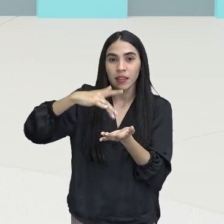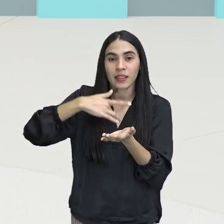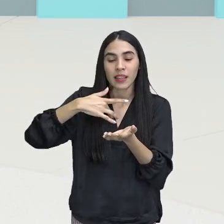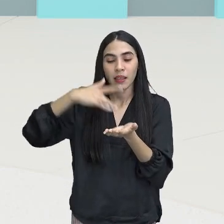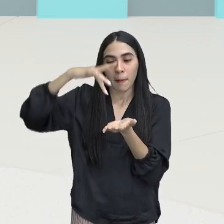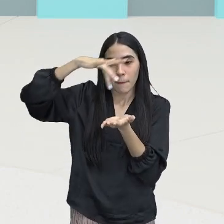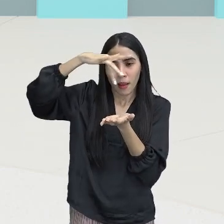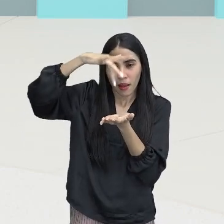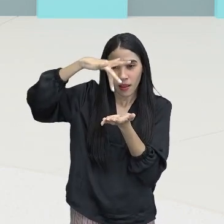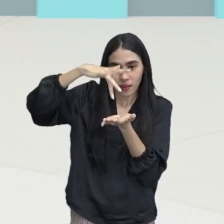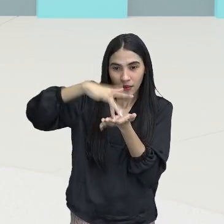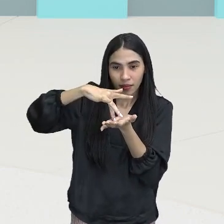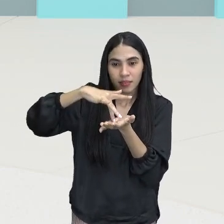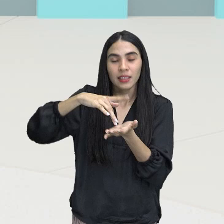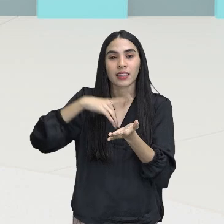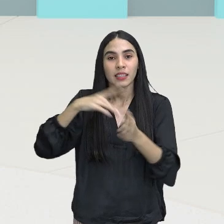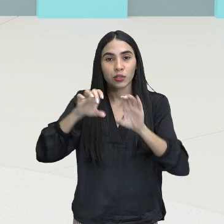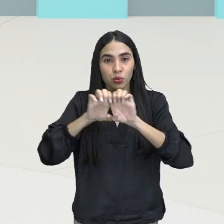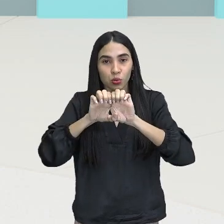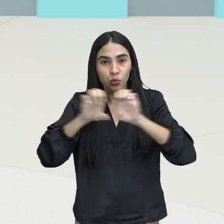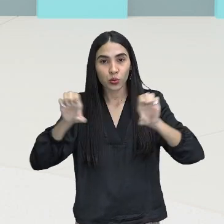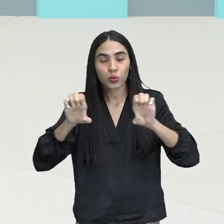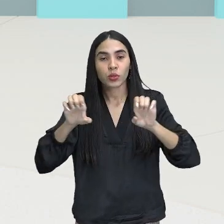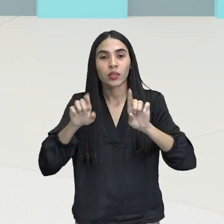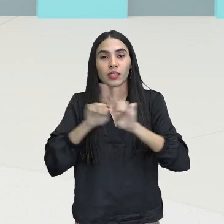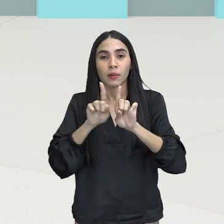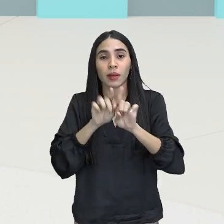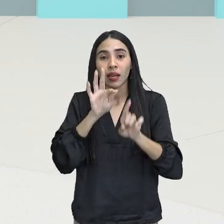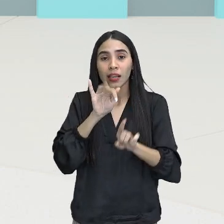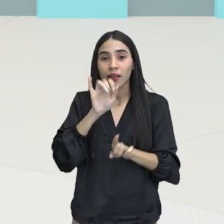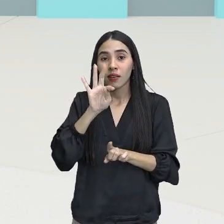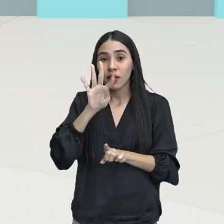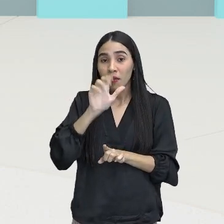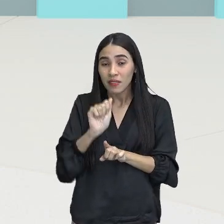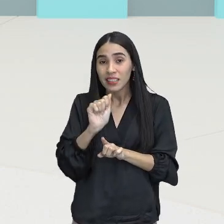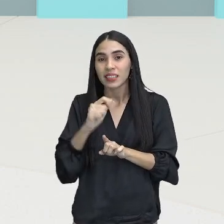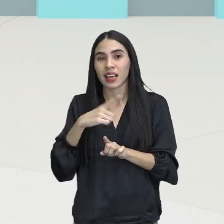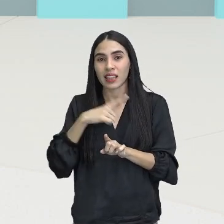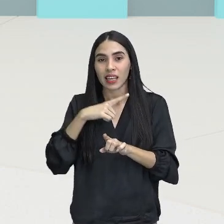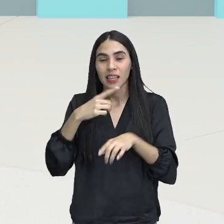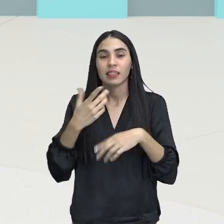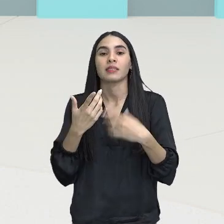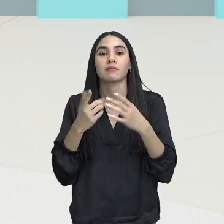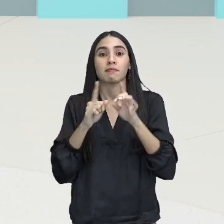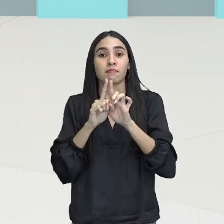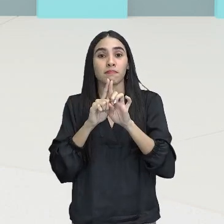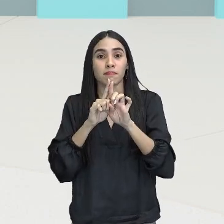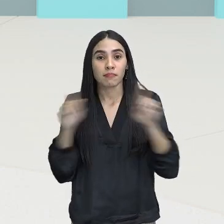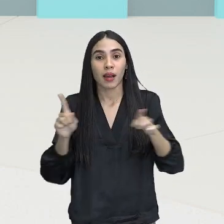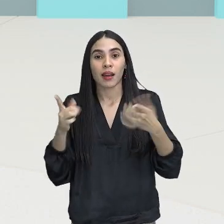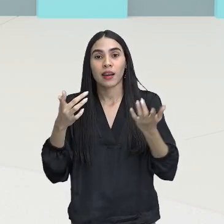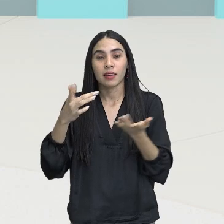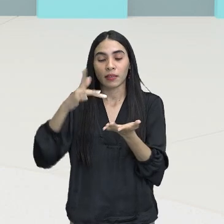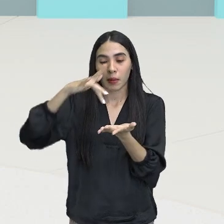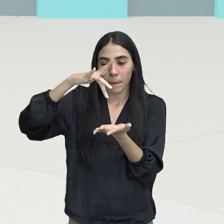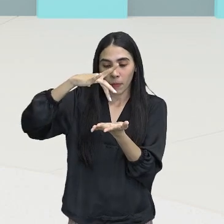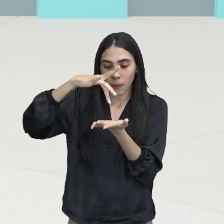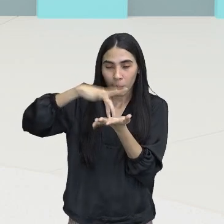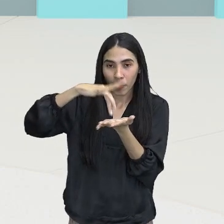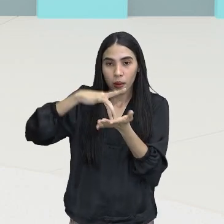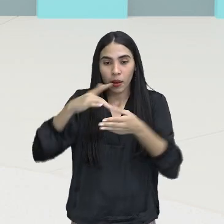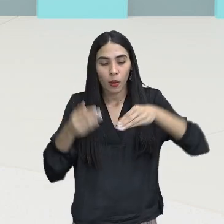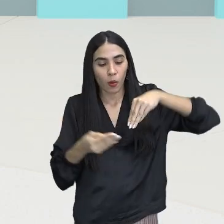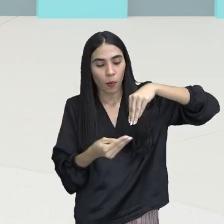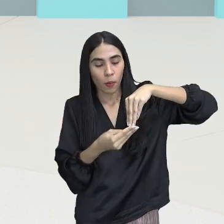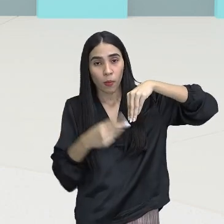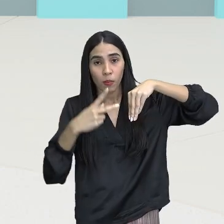de cetim, tem toda uma estrutura da sapatilha de gesso. Porém, até mesmo as sapatilhas de ponta de hoje em